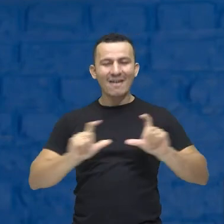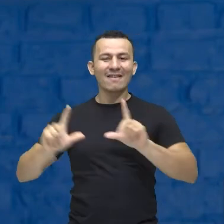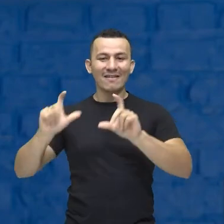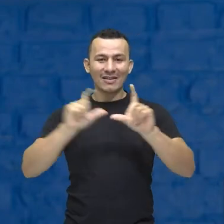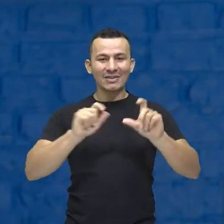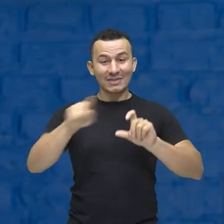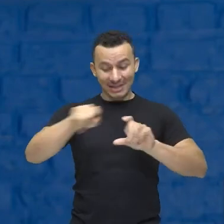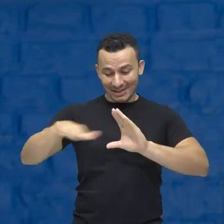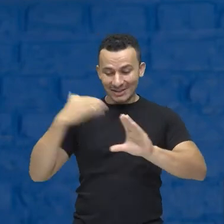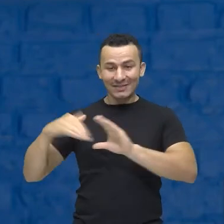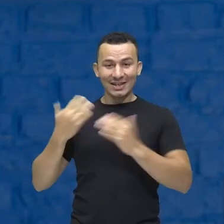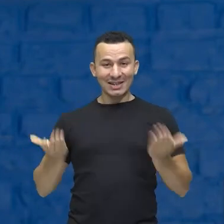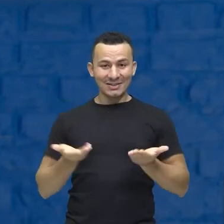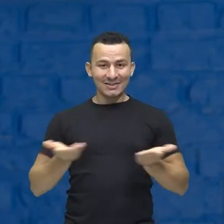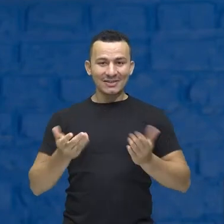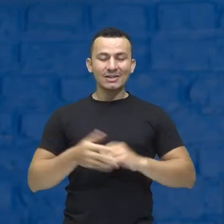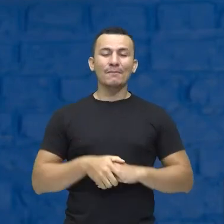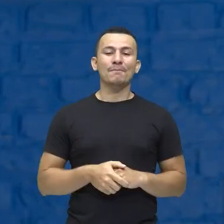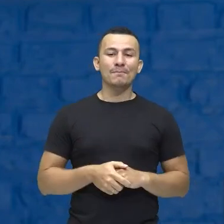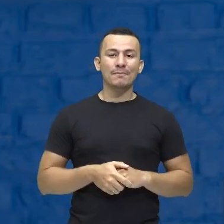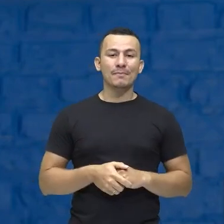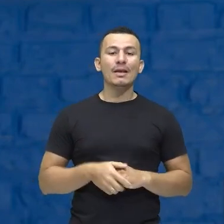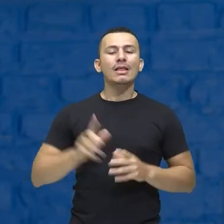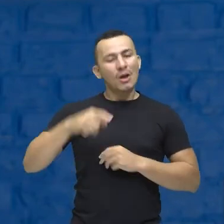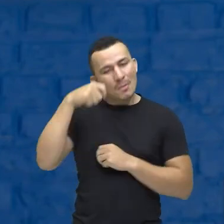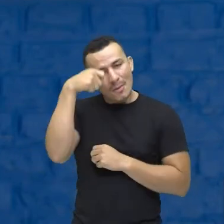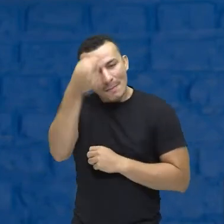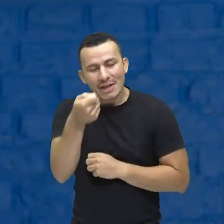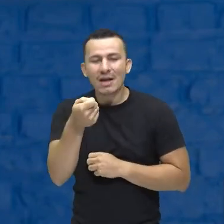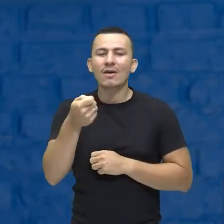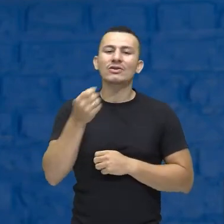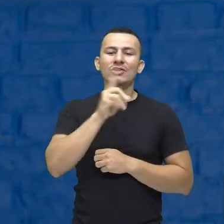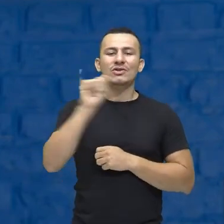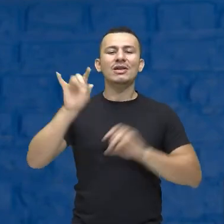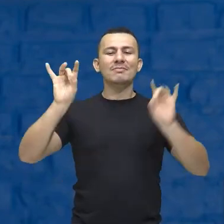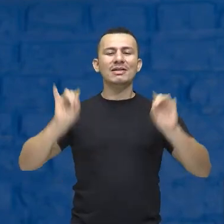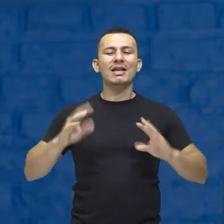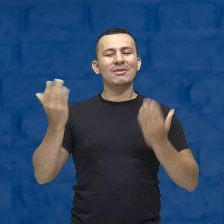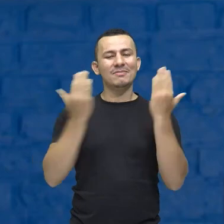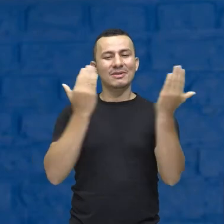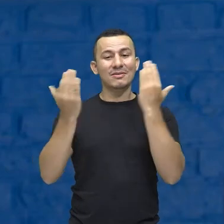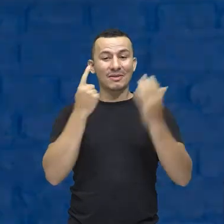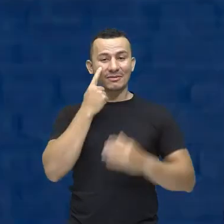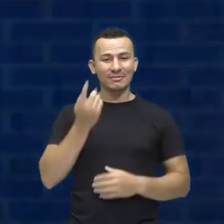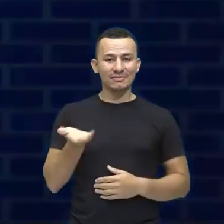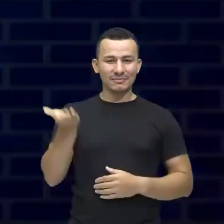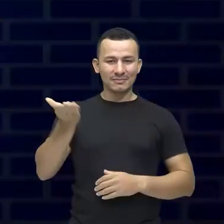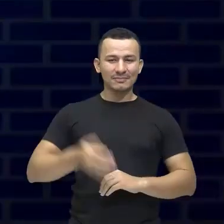nos enviaram, tá certo? Então vamos ver essa homenagem pelo dia do psicólogo.